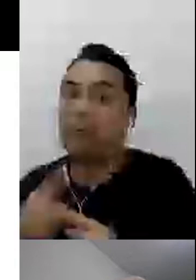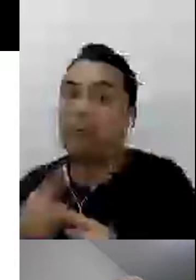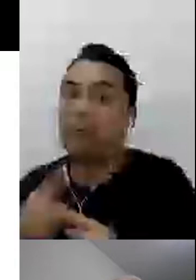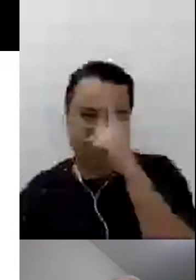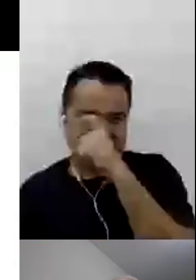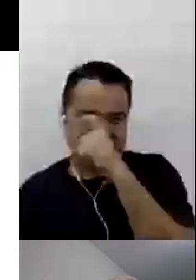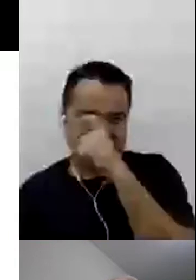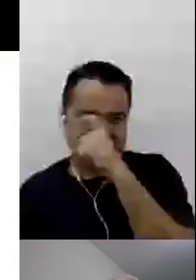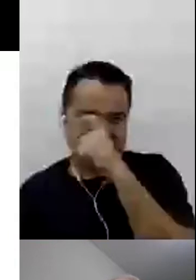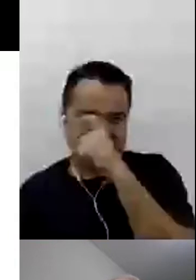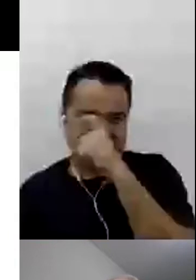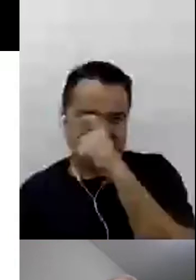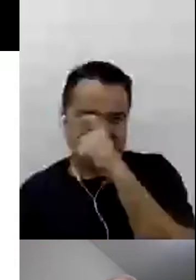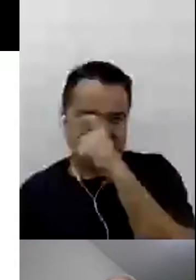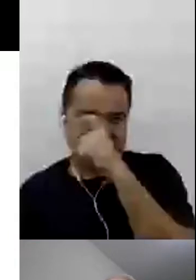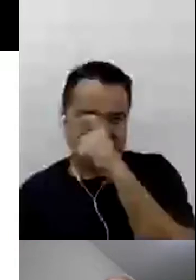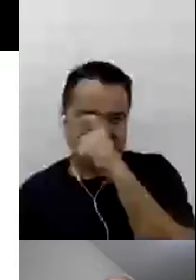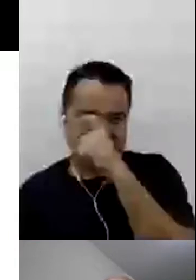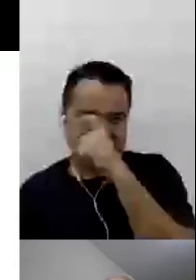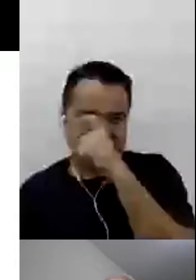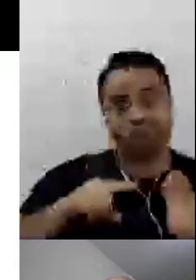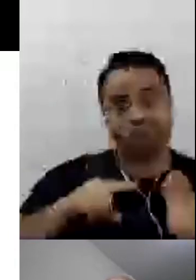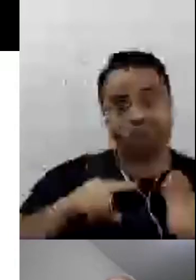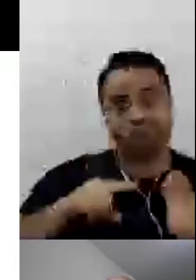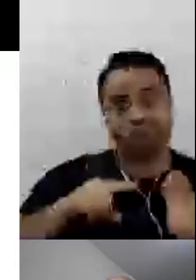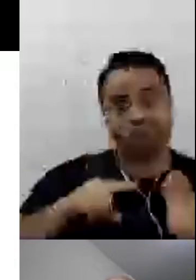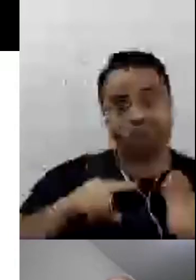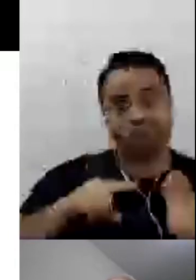de serem analisados, né? Então, a gente consegue